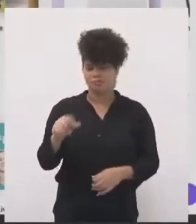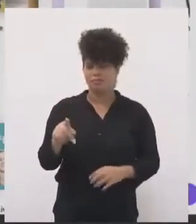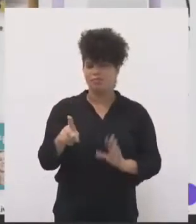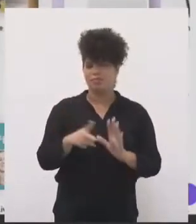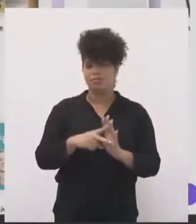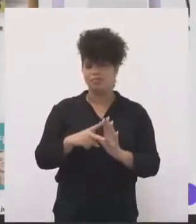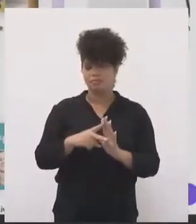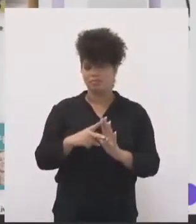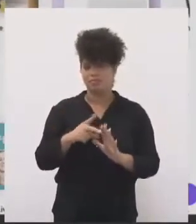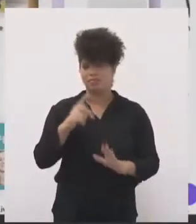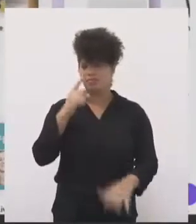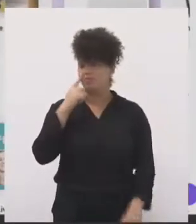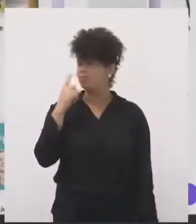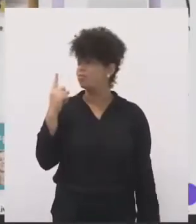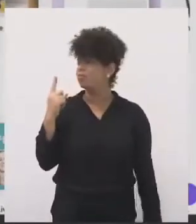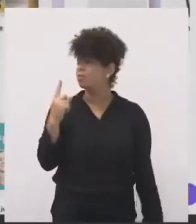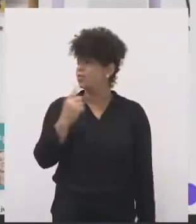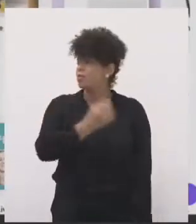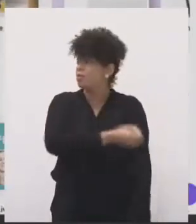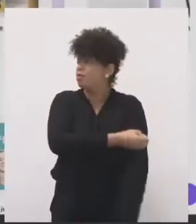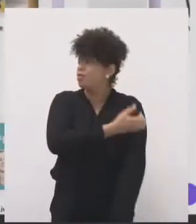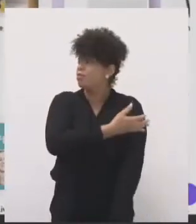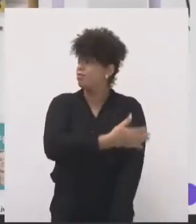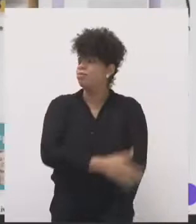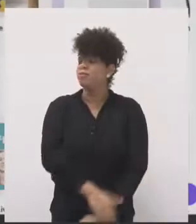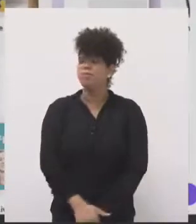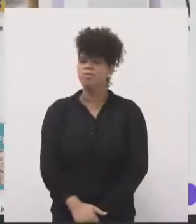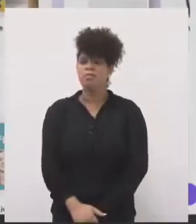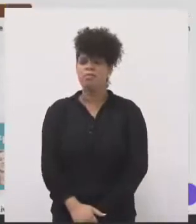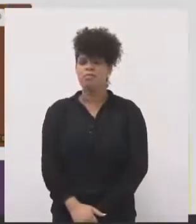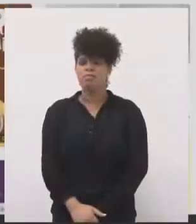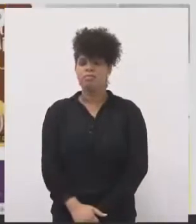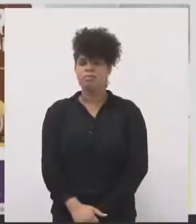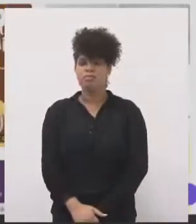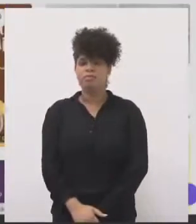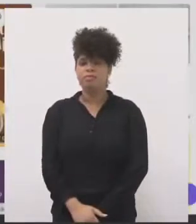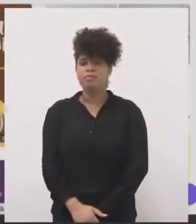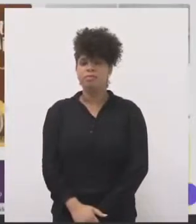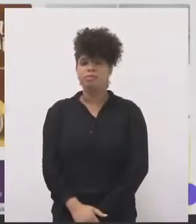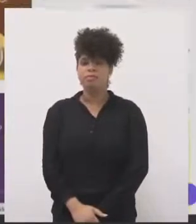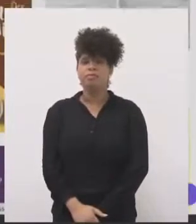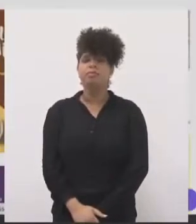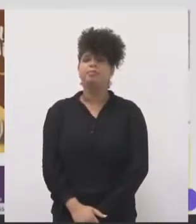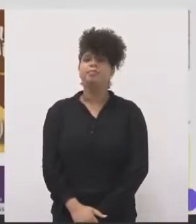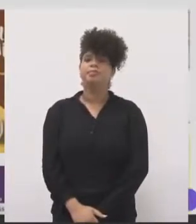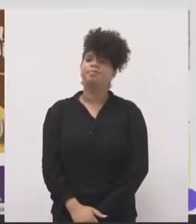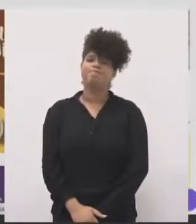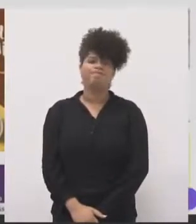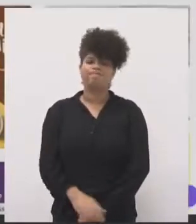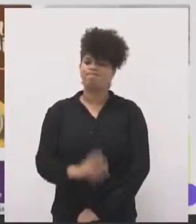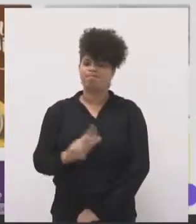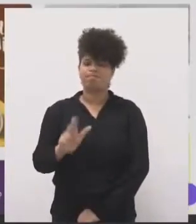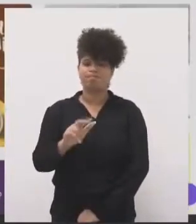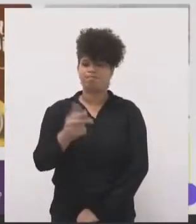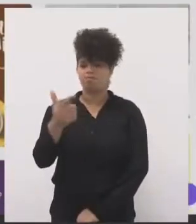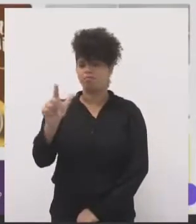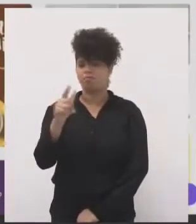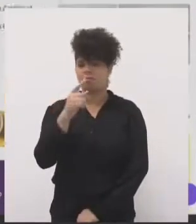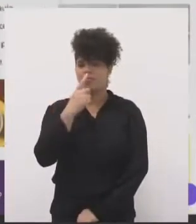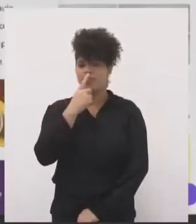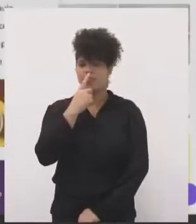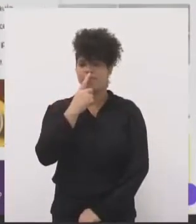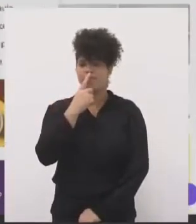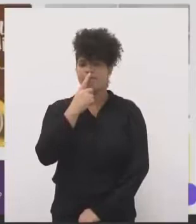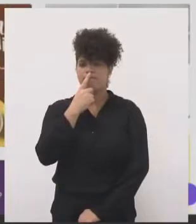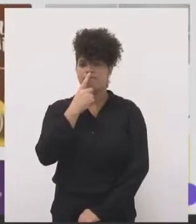muito. Deixa eu ver aqui se aparece. Não, não são esses. Os posts decorativos, na